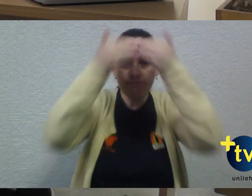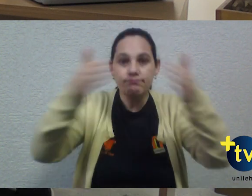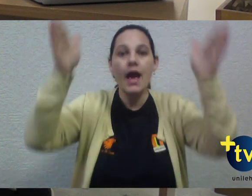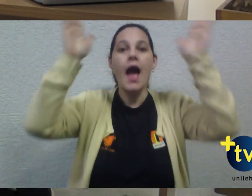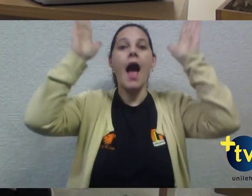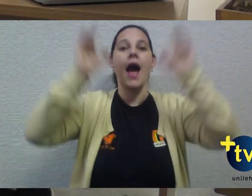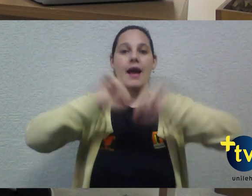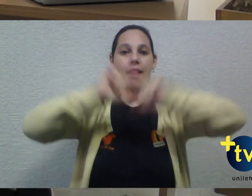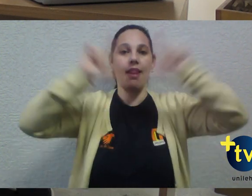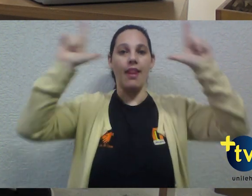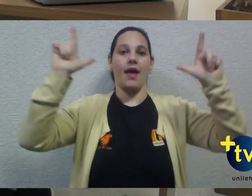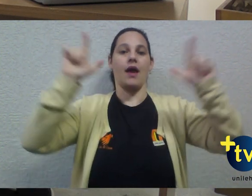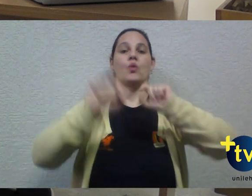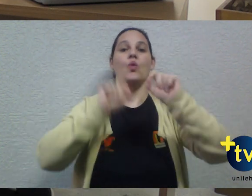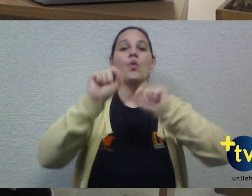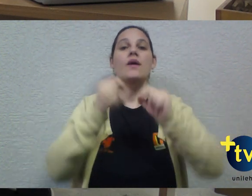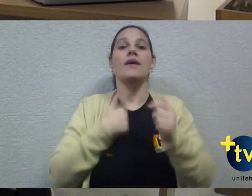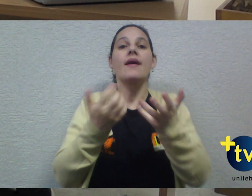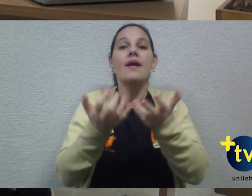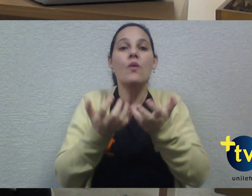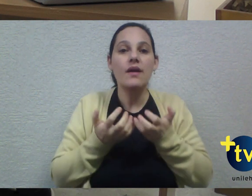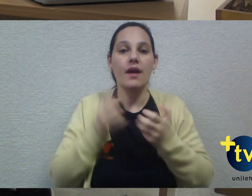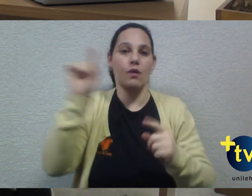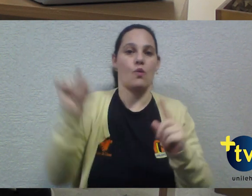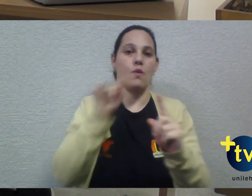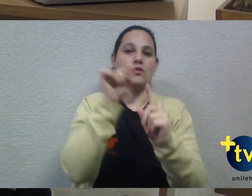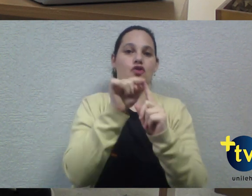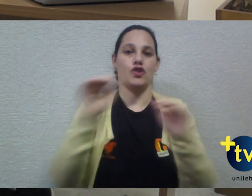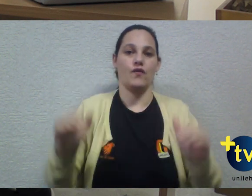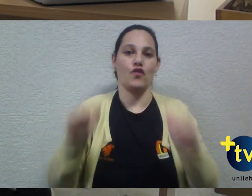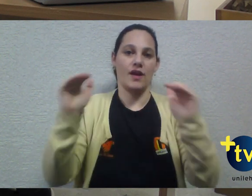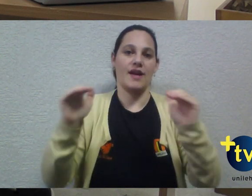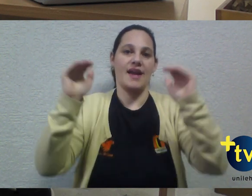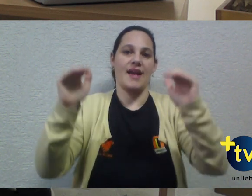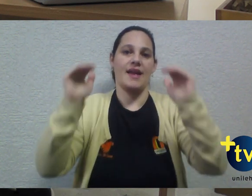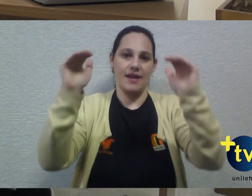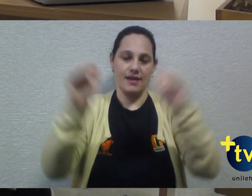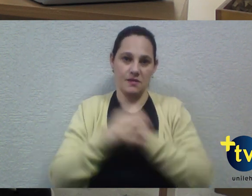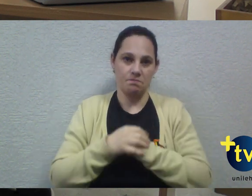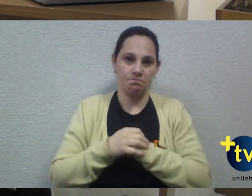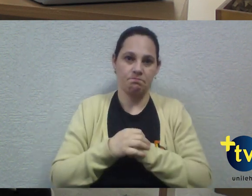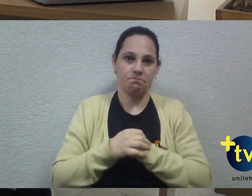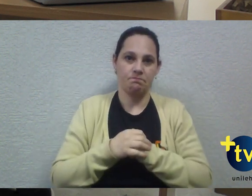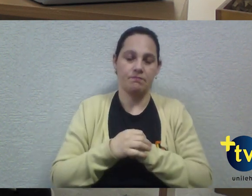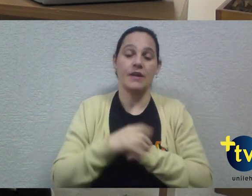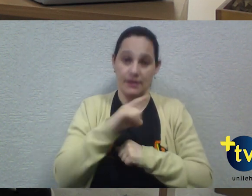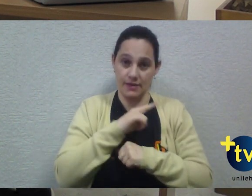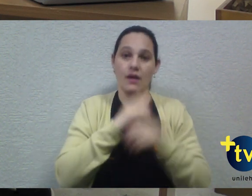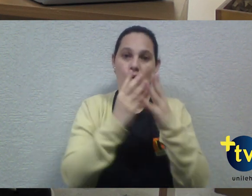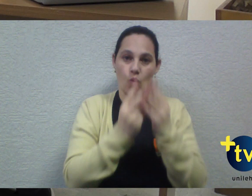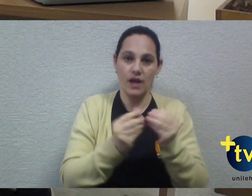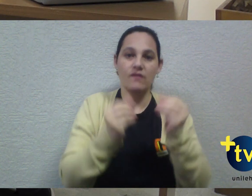discernimento maior no que você pretende alcançar no teu objetivo de carreira. É uma qualificação